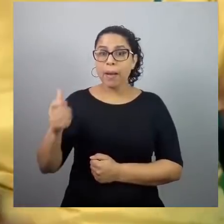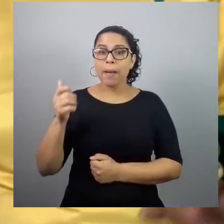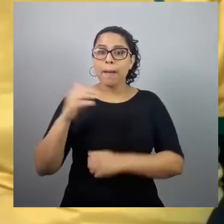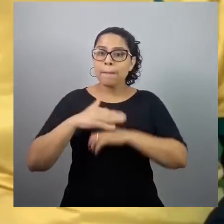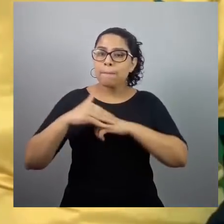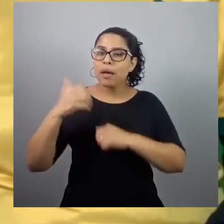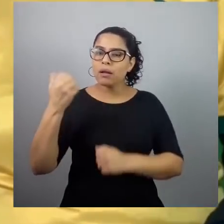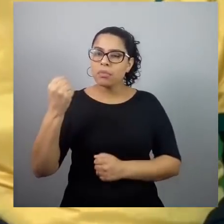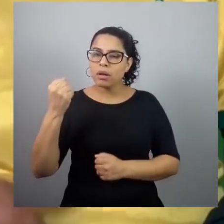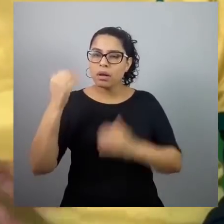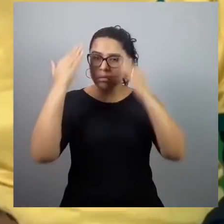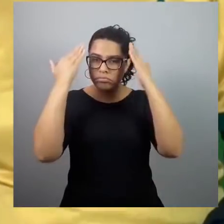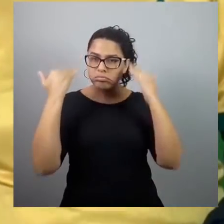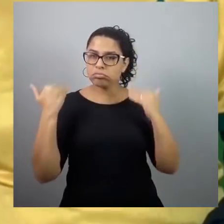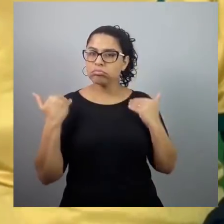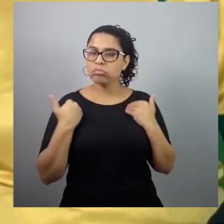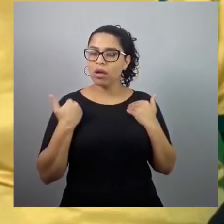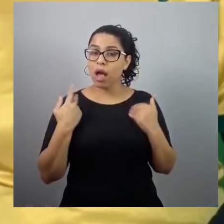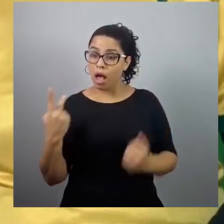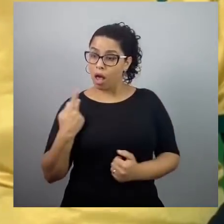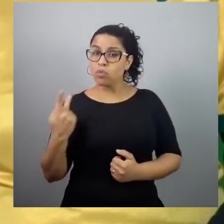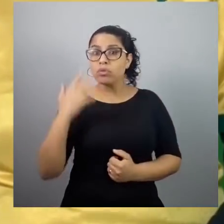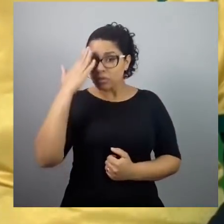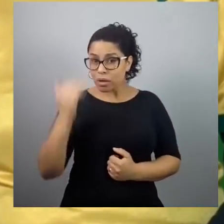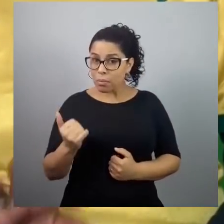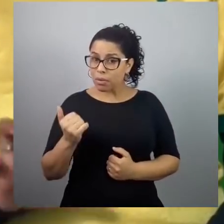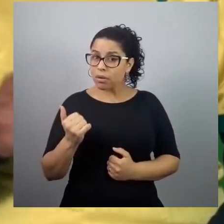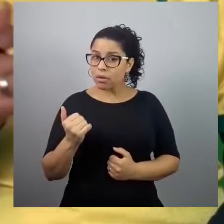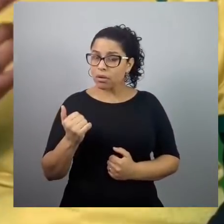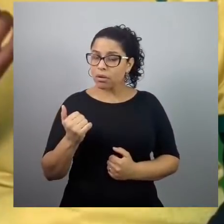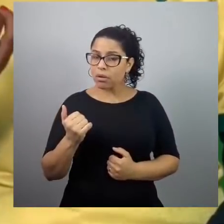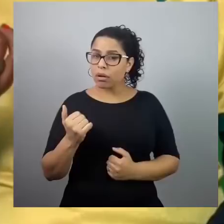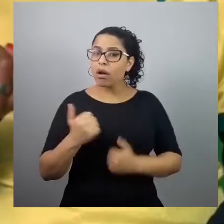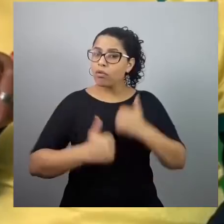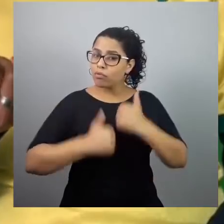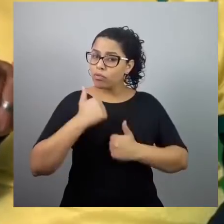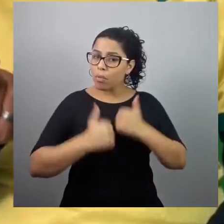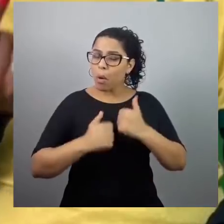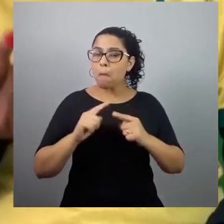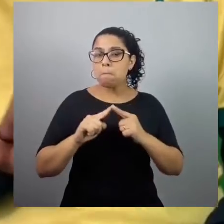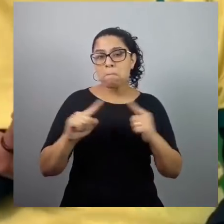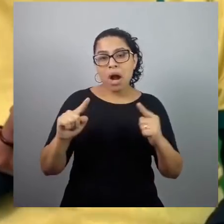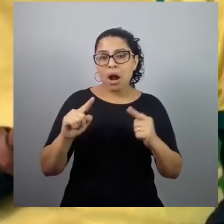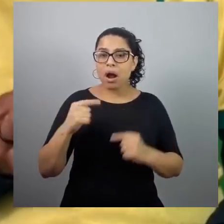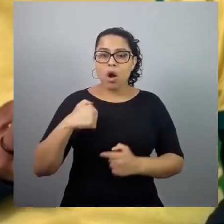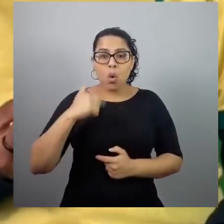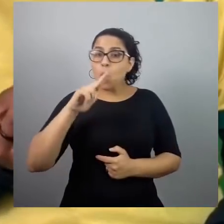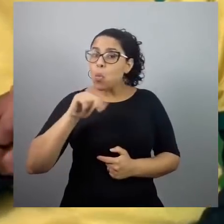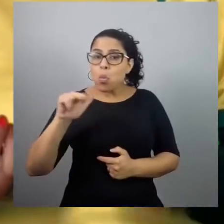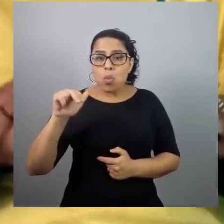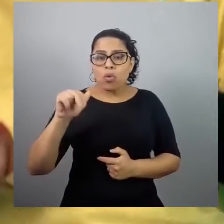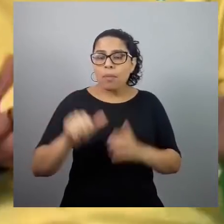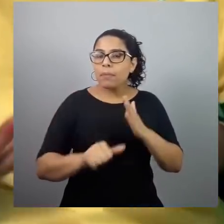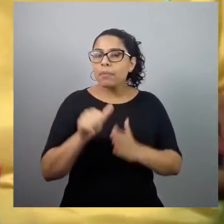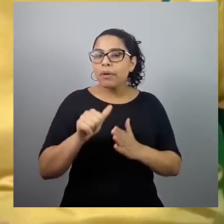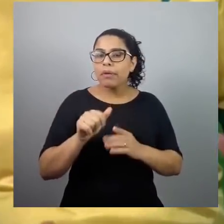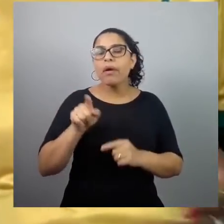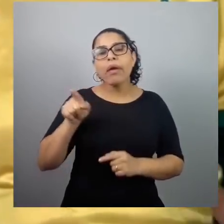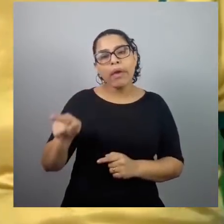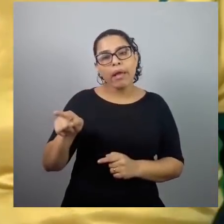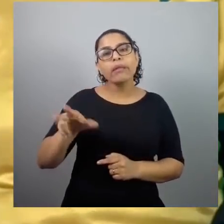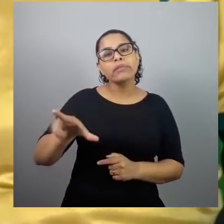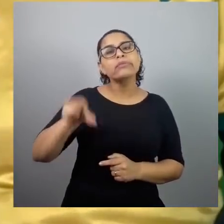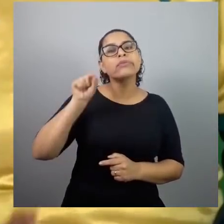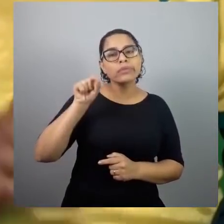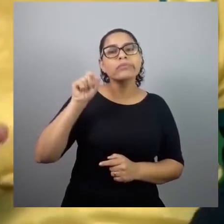não era encaracolado, que jogava. As duas tinham habilidade. Não era nem que eu não sabia jogar. Eu sabia jogar. Eu conseguia desenrolar